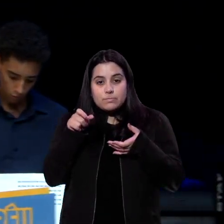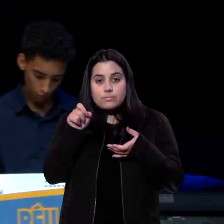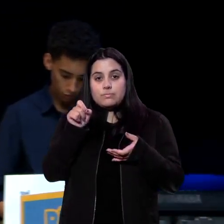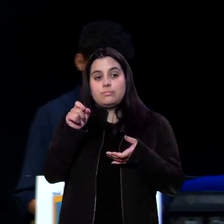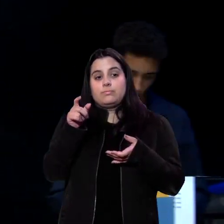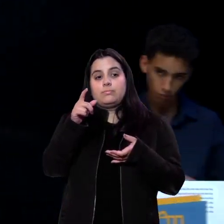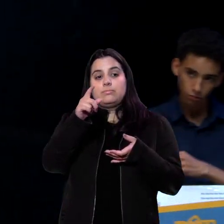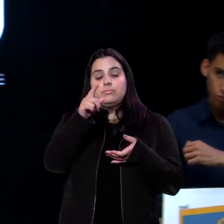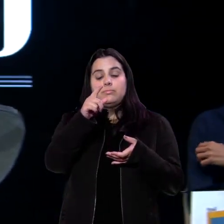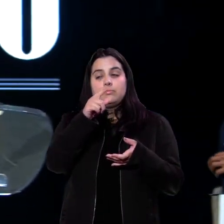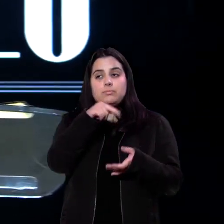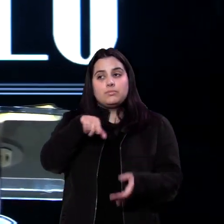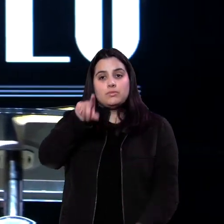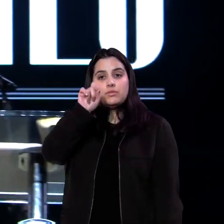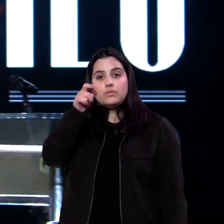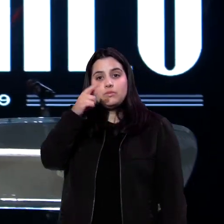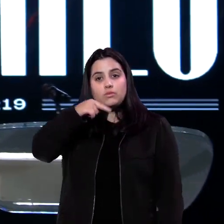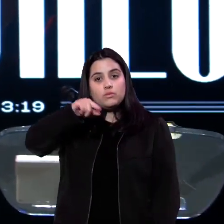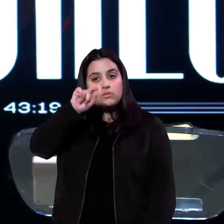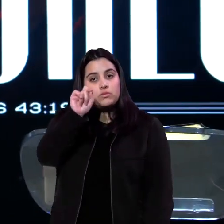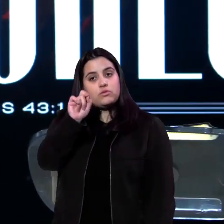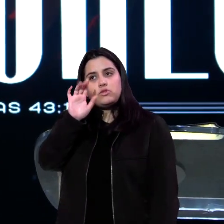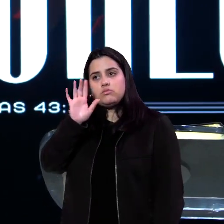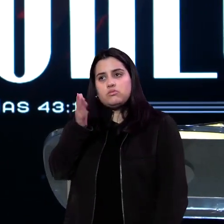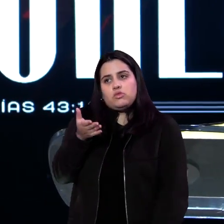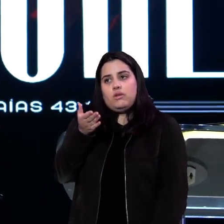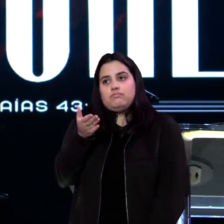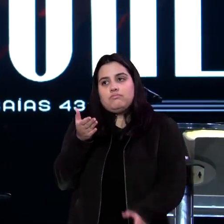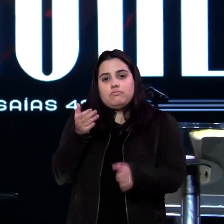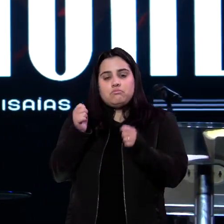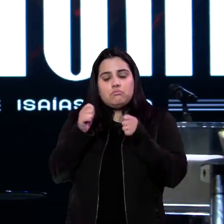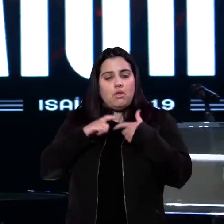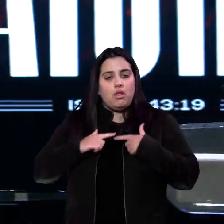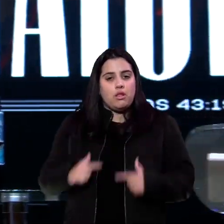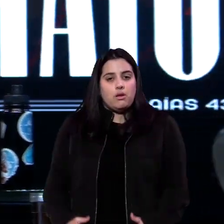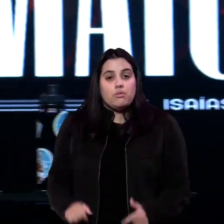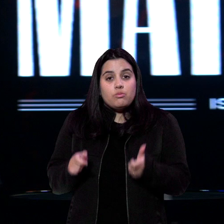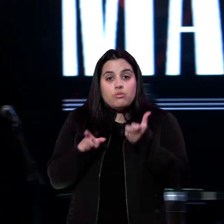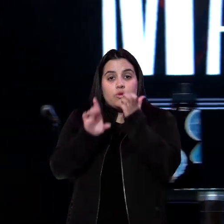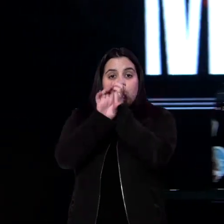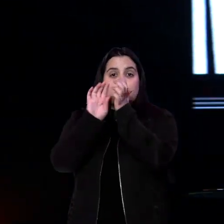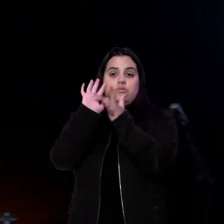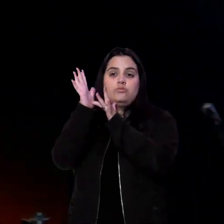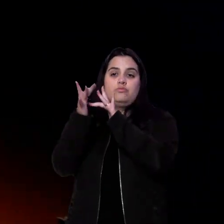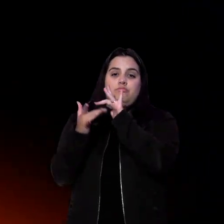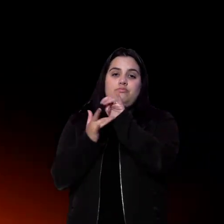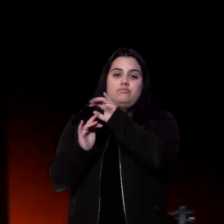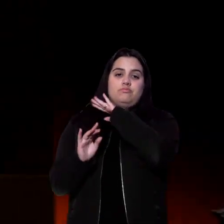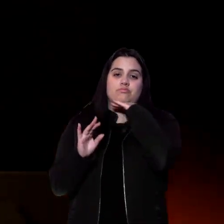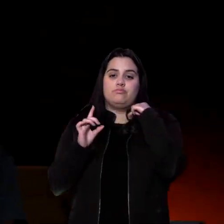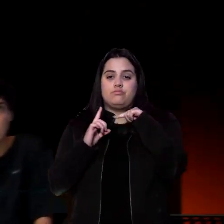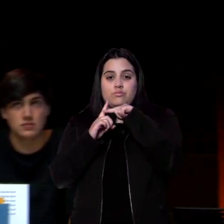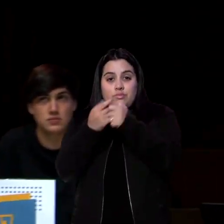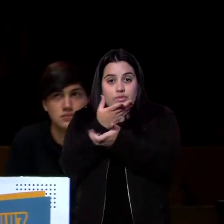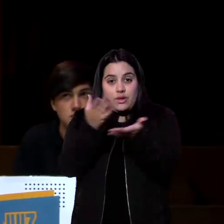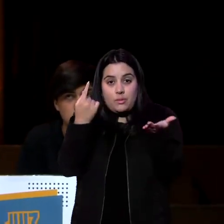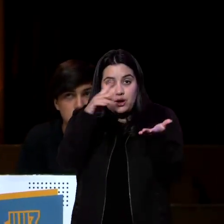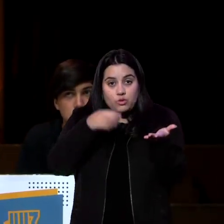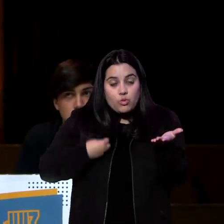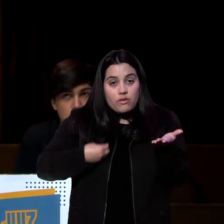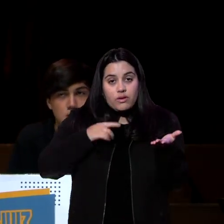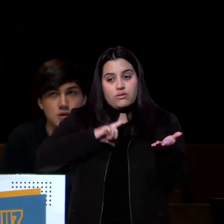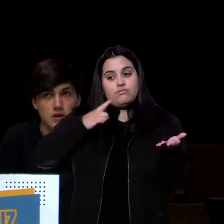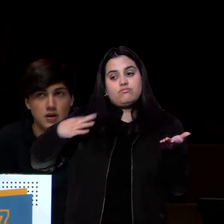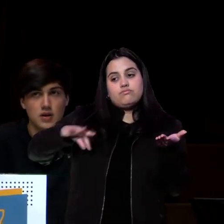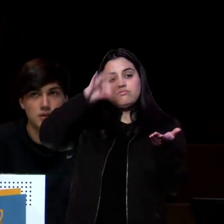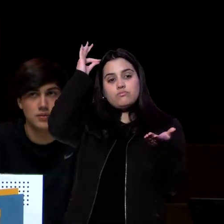feito para você ser inocentado pelo sangue de Jesus e você viver uma vida cheia do Espírito Santo fora dele.